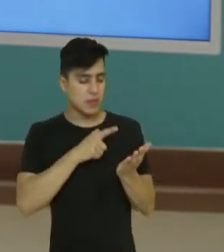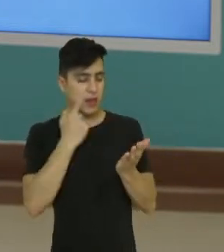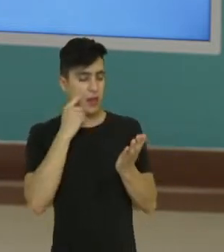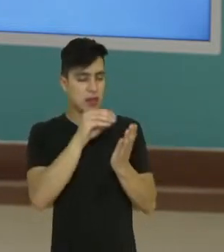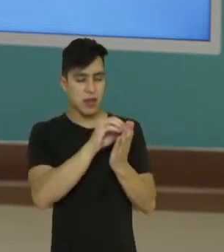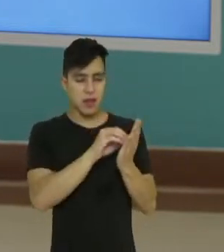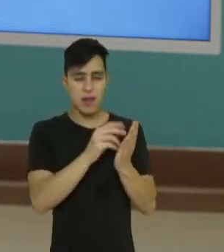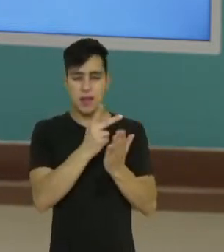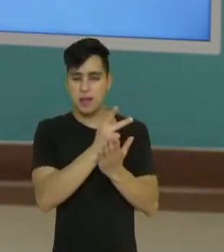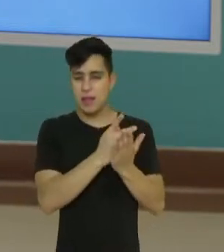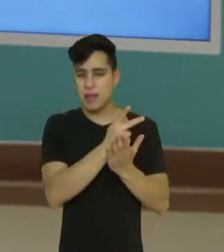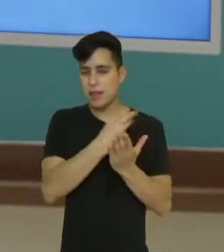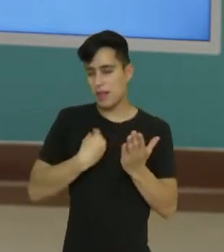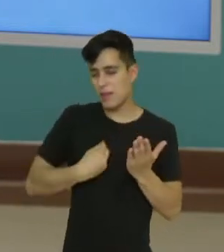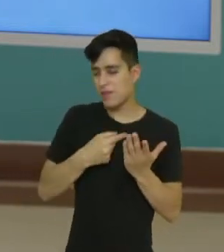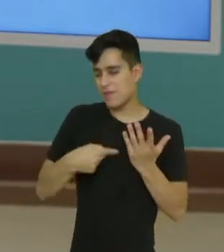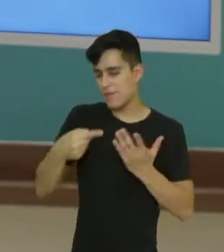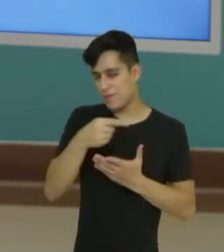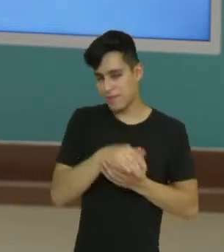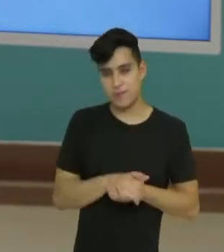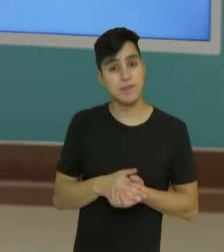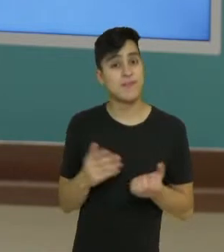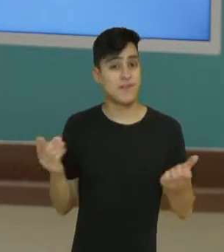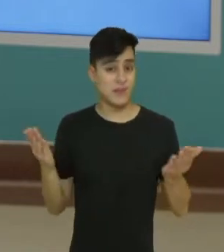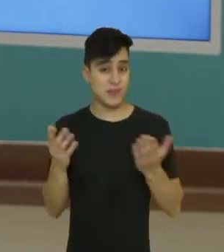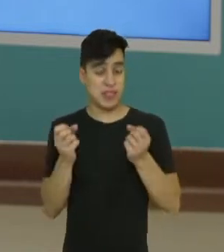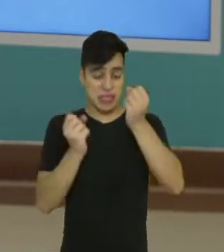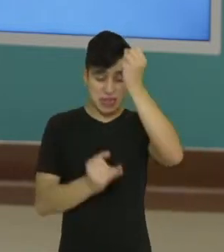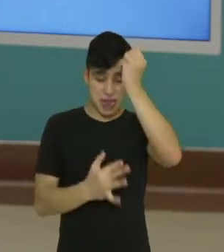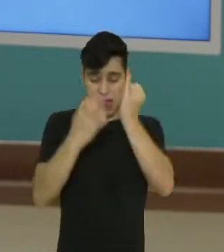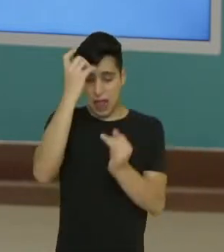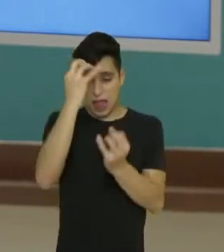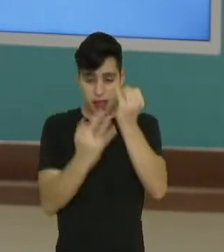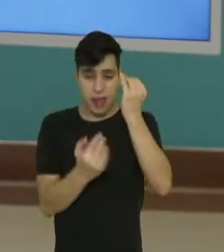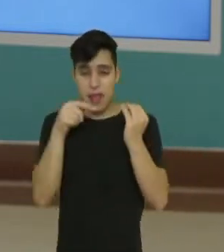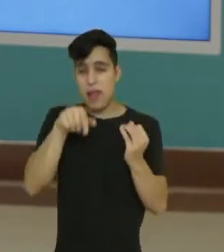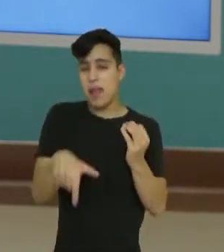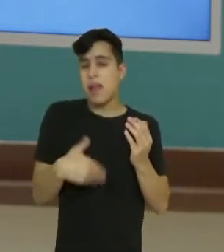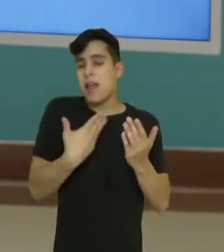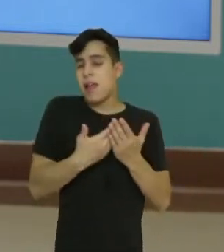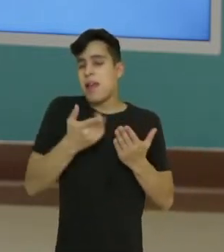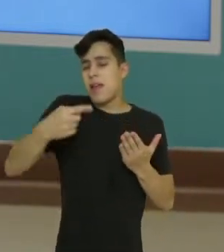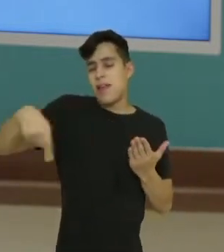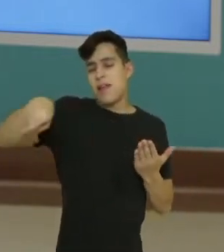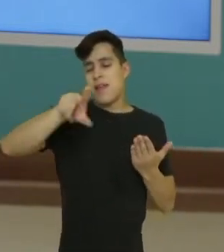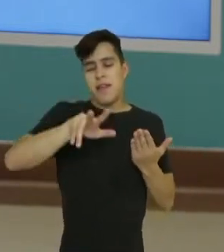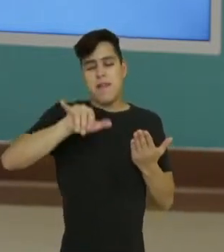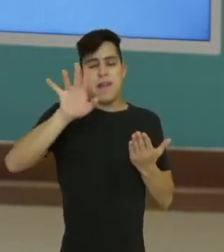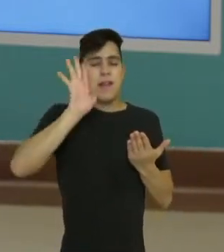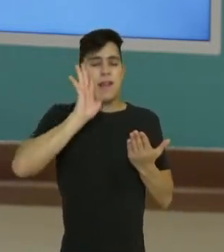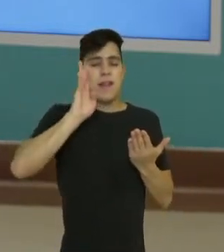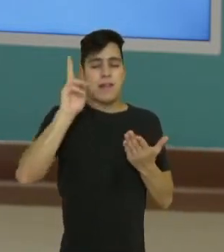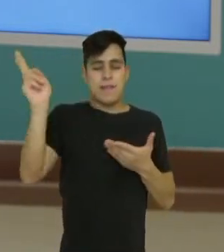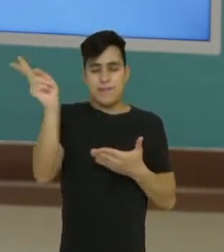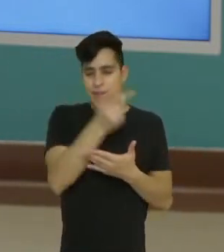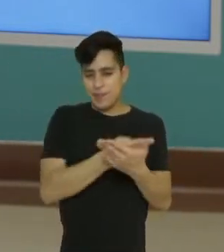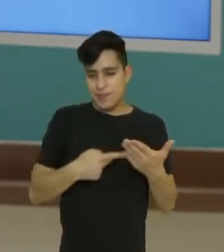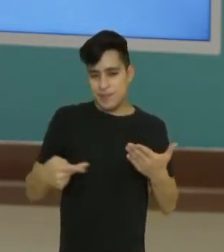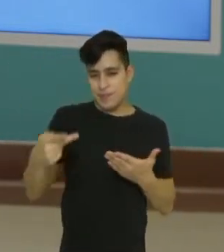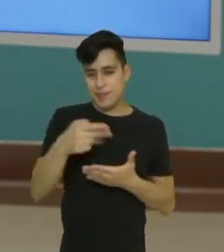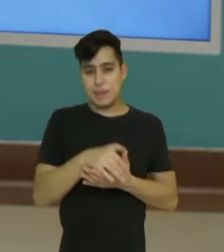faça desenhos. E hoje eu vou falar para você que nessa aula talvez você faça um desenho muito legal no seu caderno.